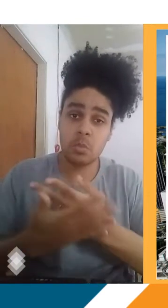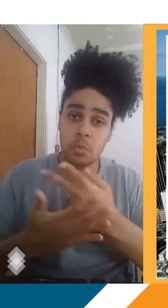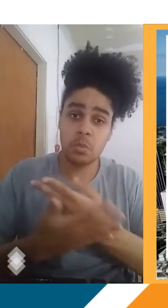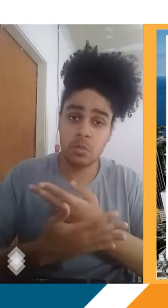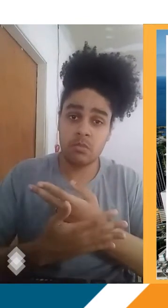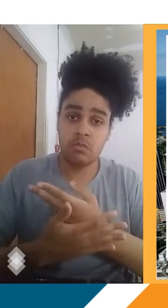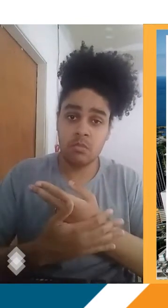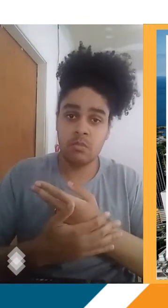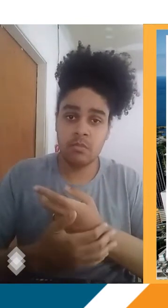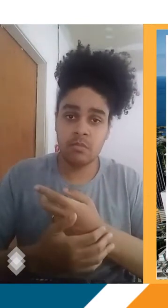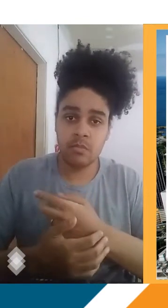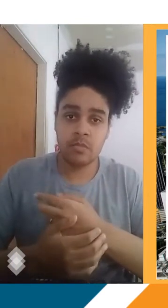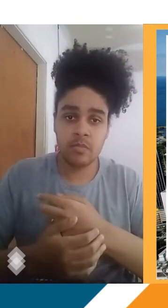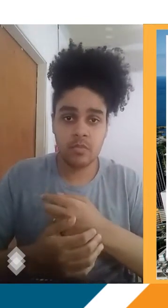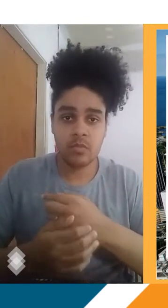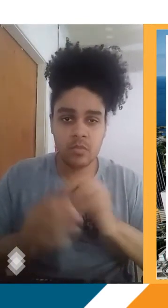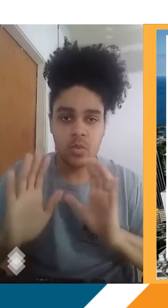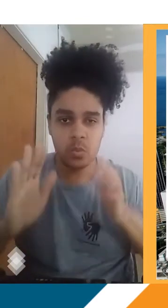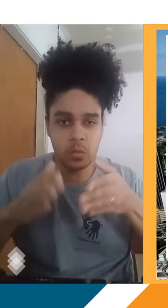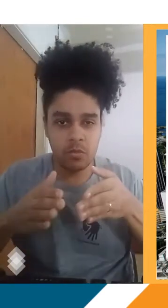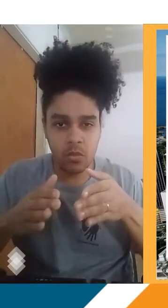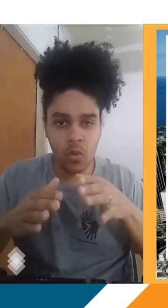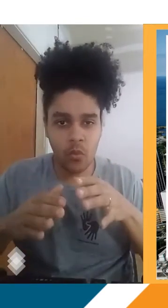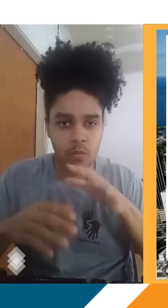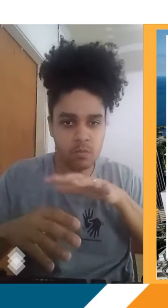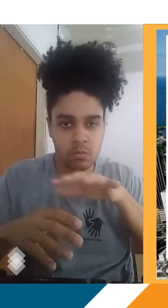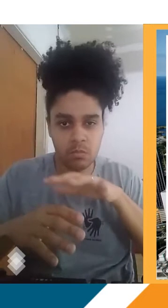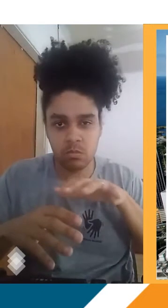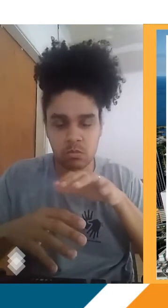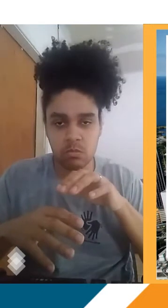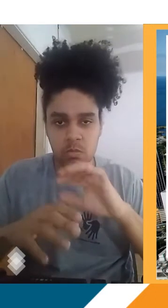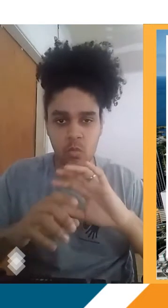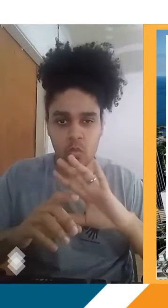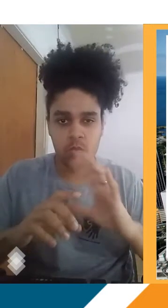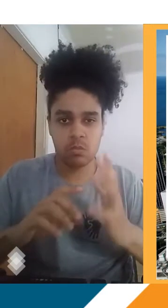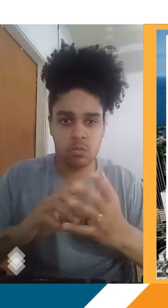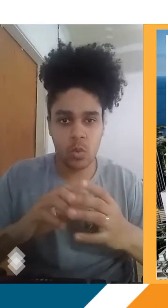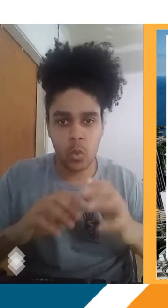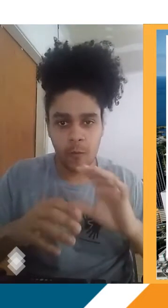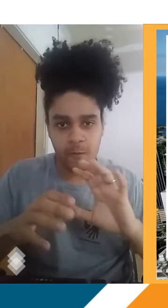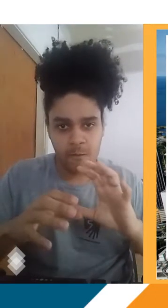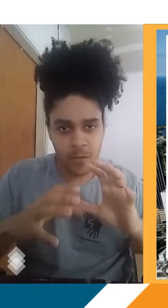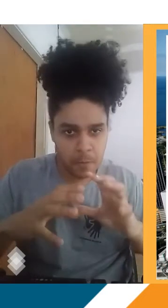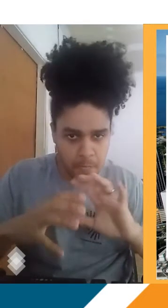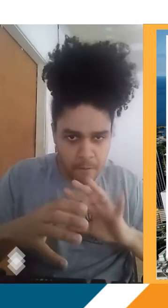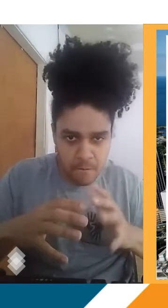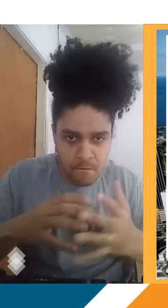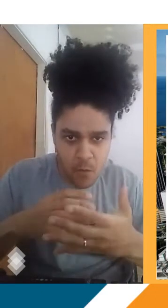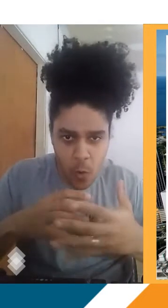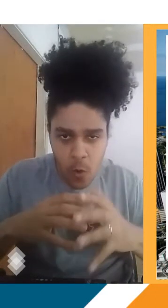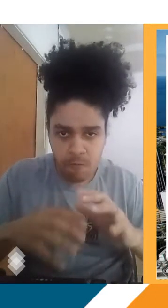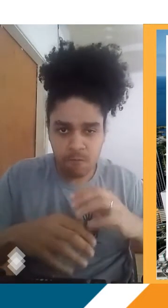reverbera, acarreta em uma condição de concentração e centralização em torno da capital fluminense. Por exemplo, teremos ali